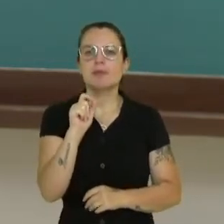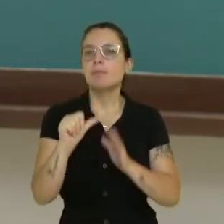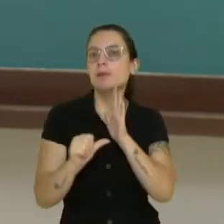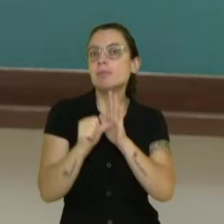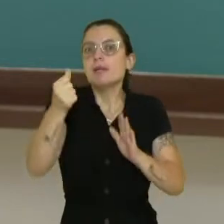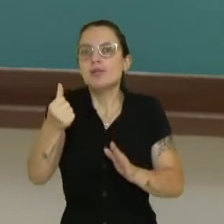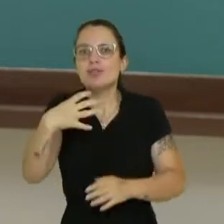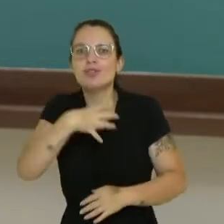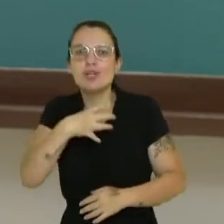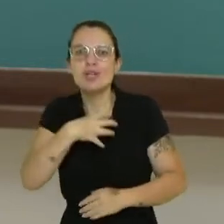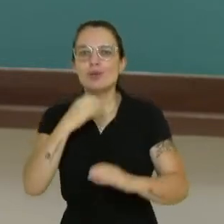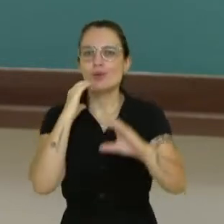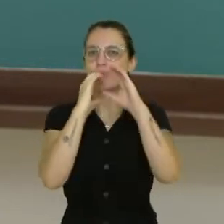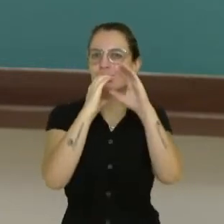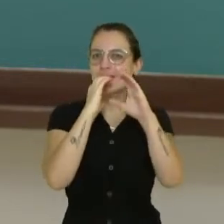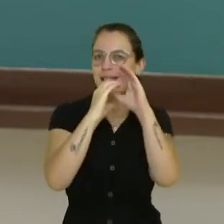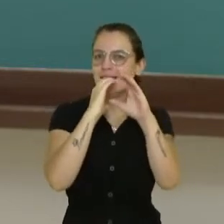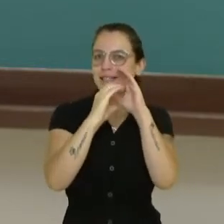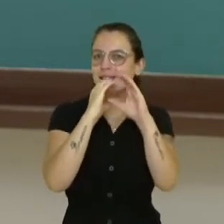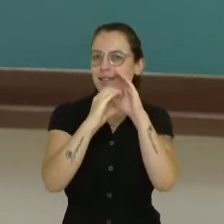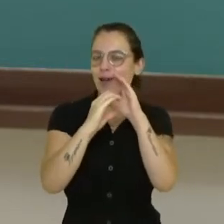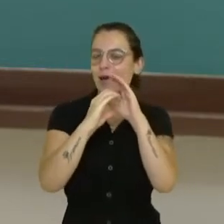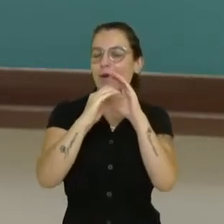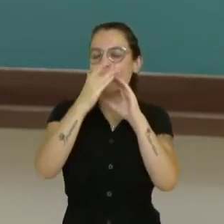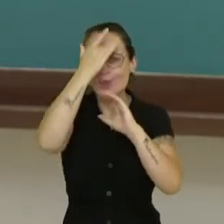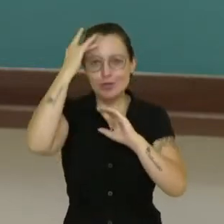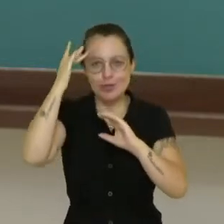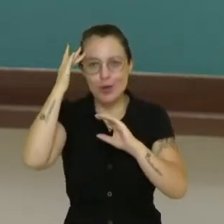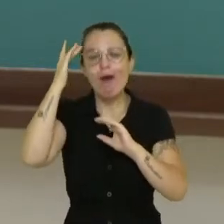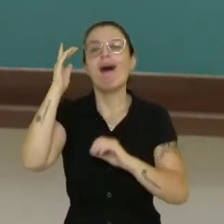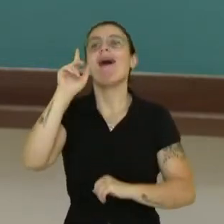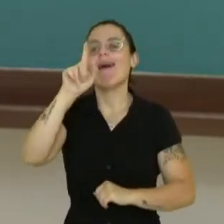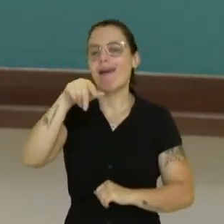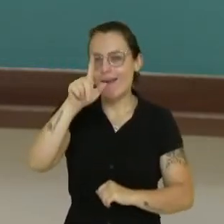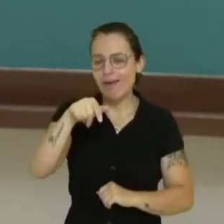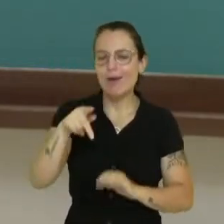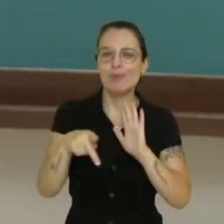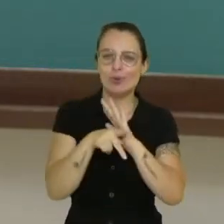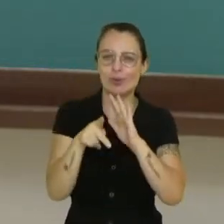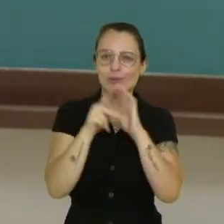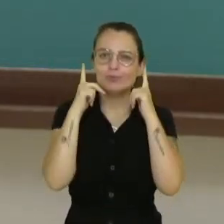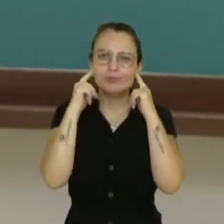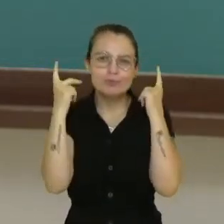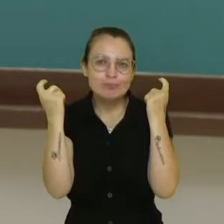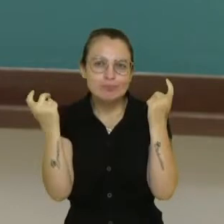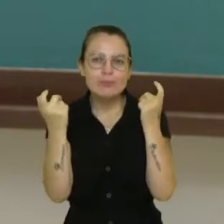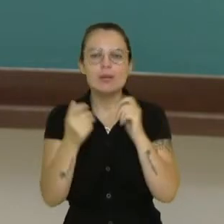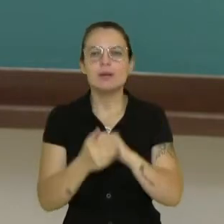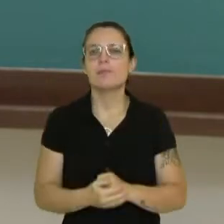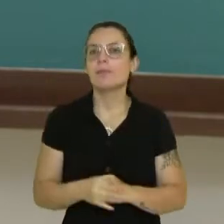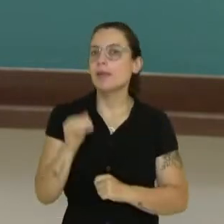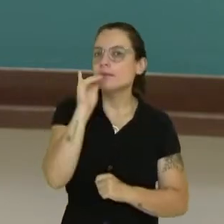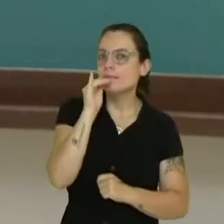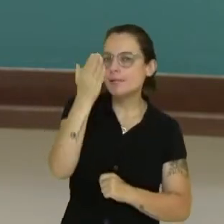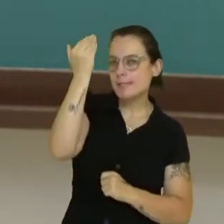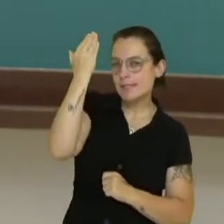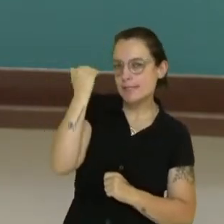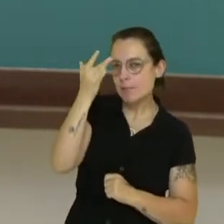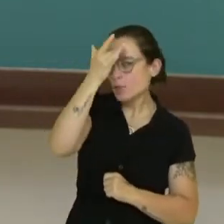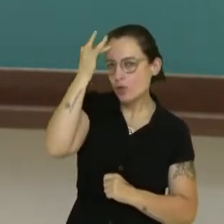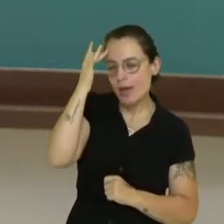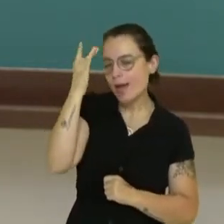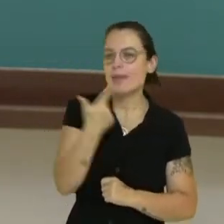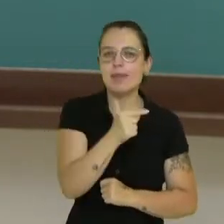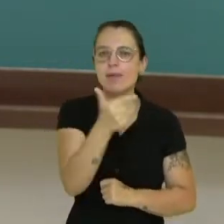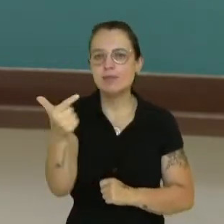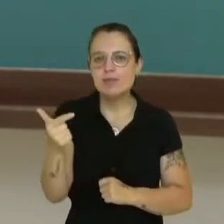de comunicação do homem é a sonoridade. O homem, quando não tinha a fala codificada